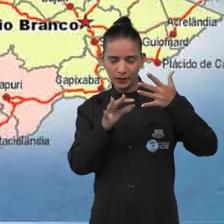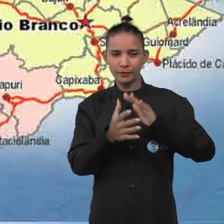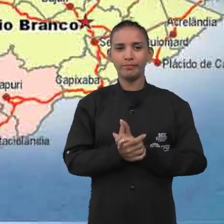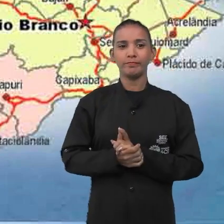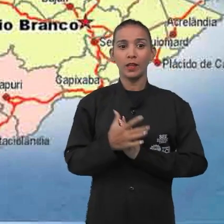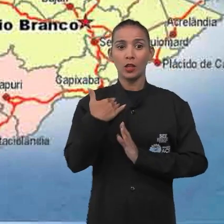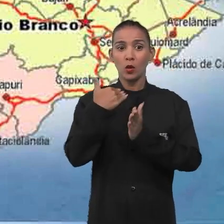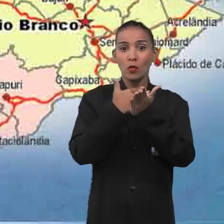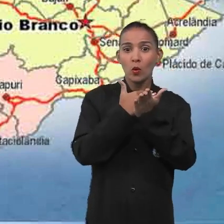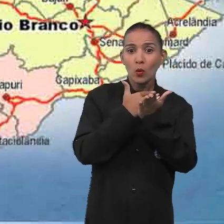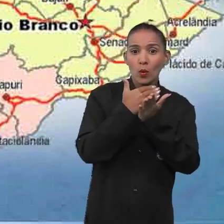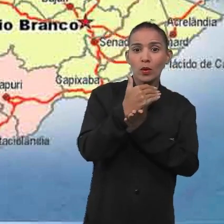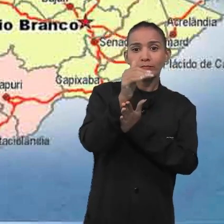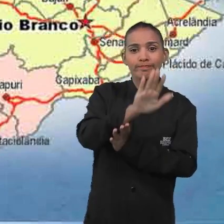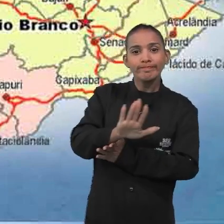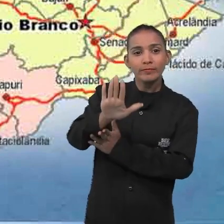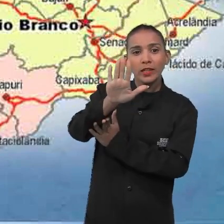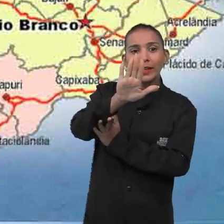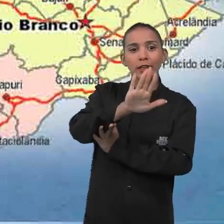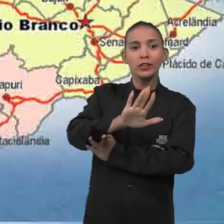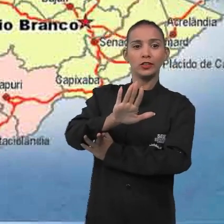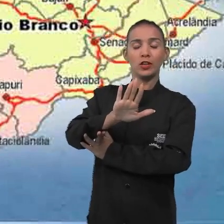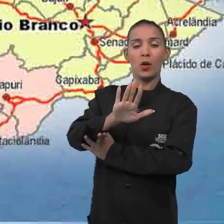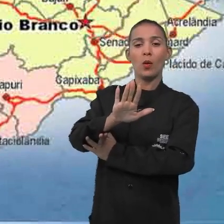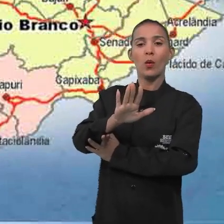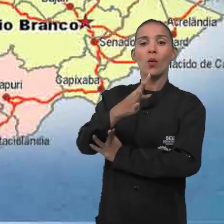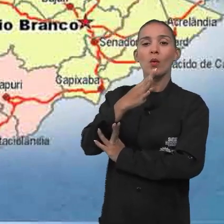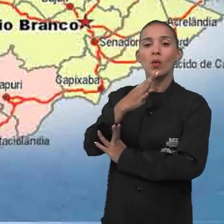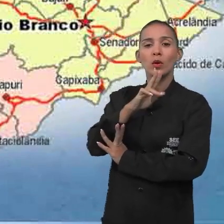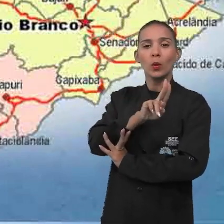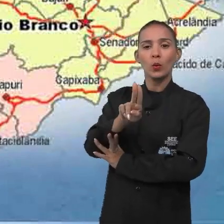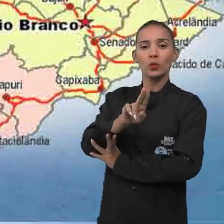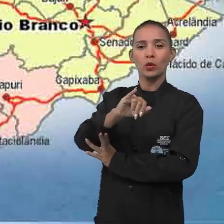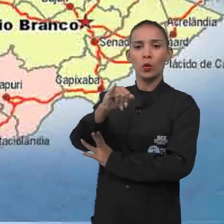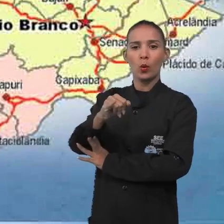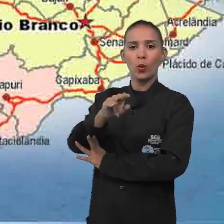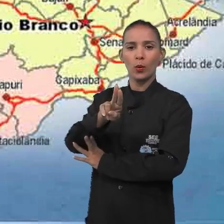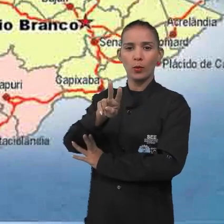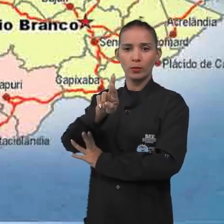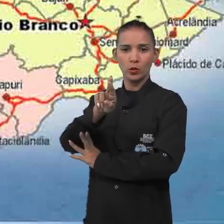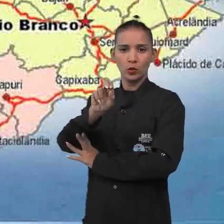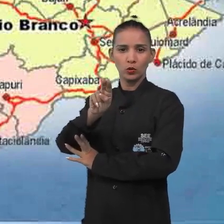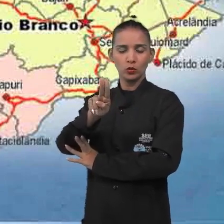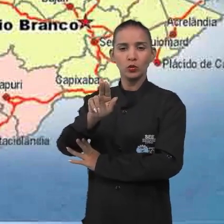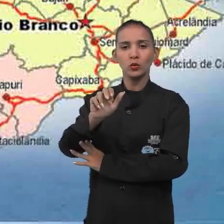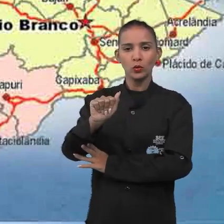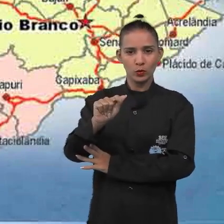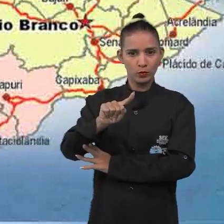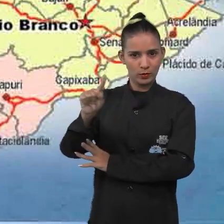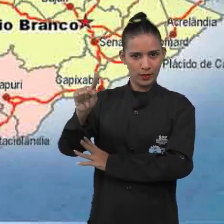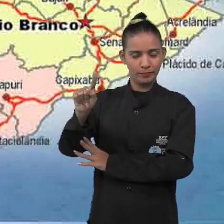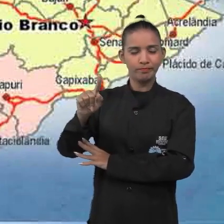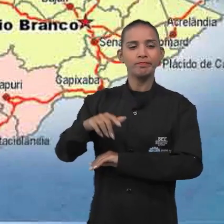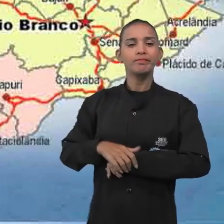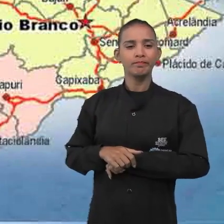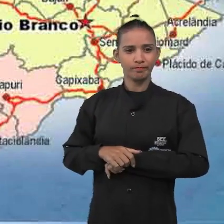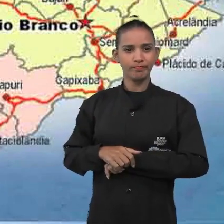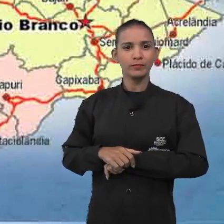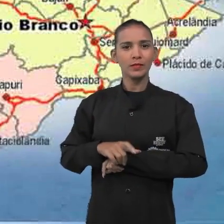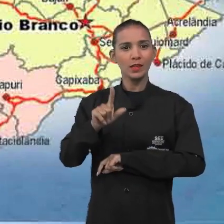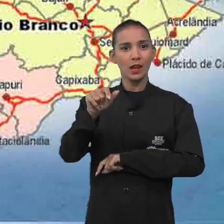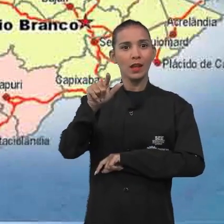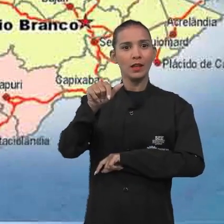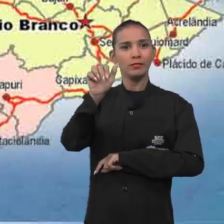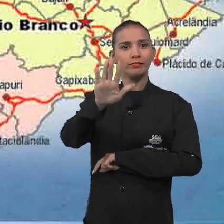pela regional que a gente chama de Juruá. Ela corresponde a toda essa região aqui, ó. Essa é a